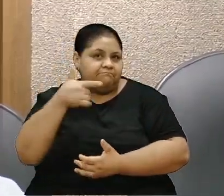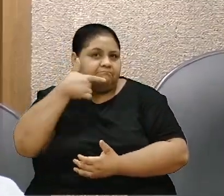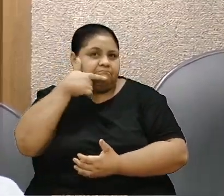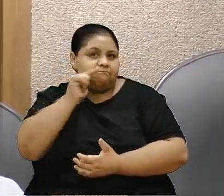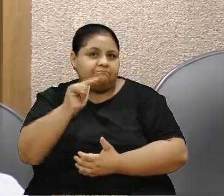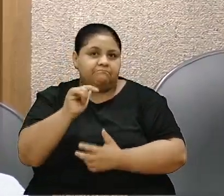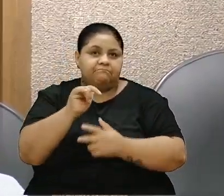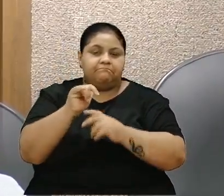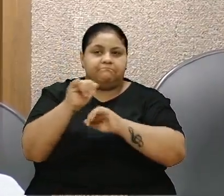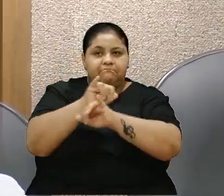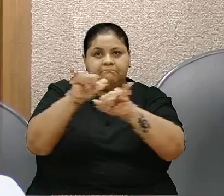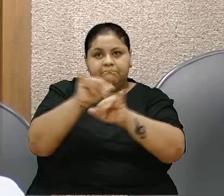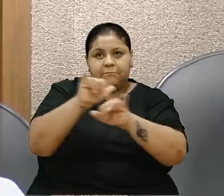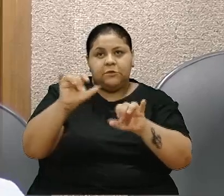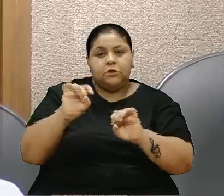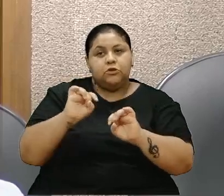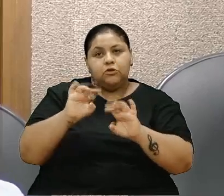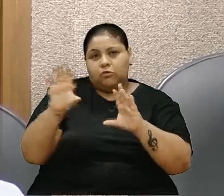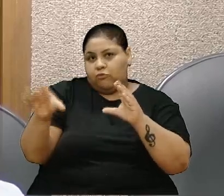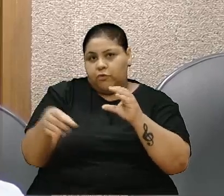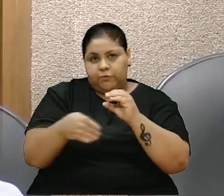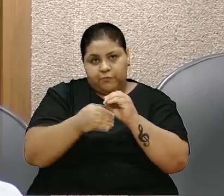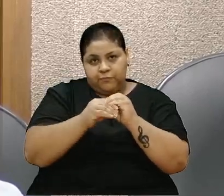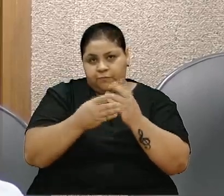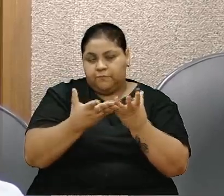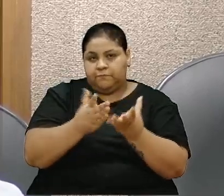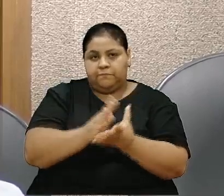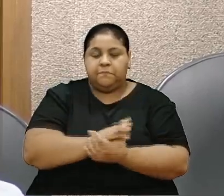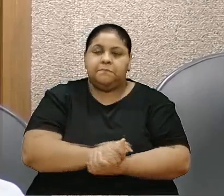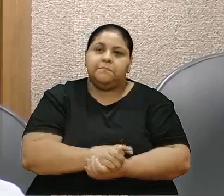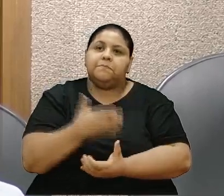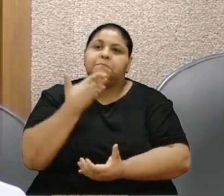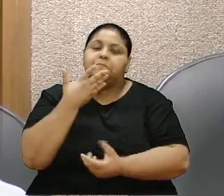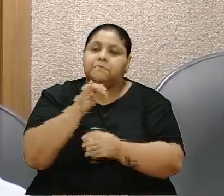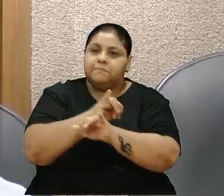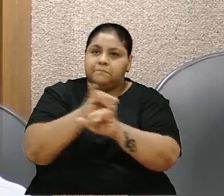essas informações, mas sou favorável ao pedido de informações, senhor presidente.